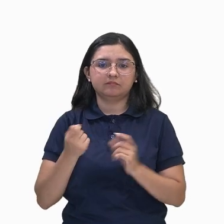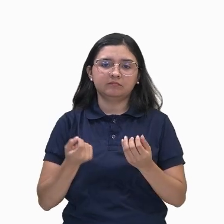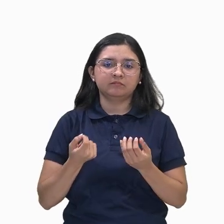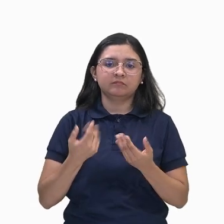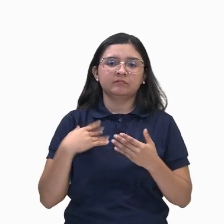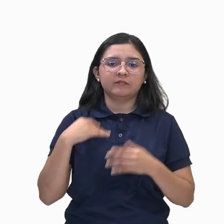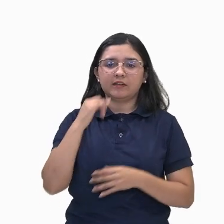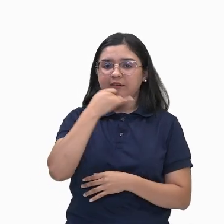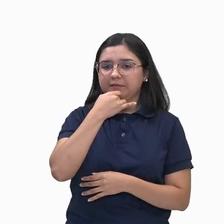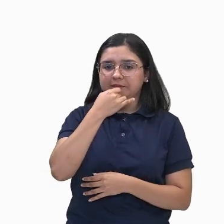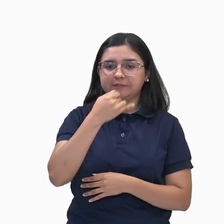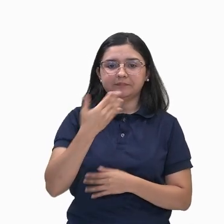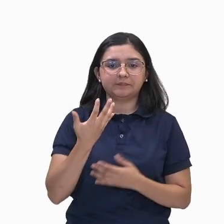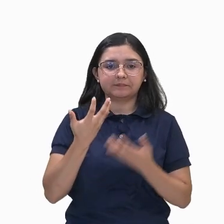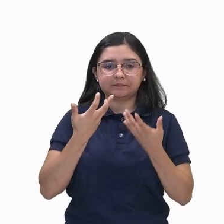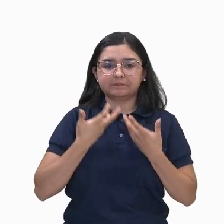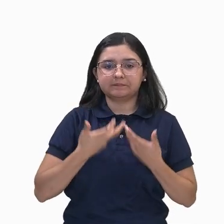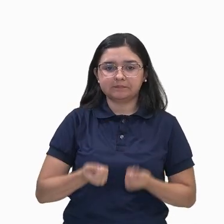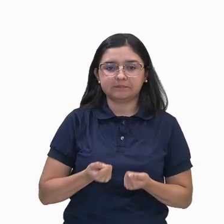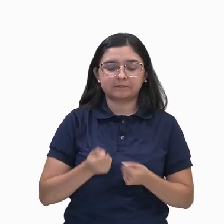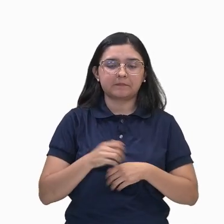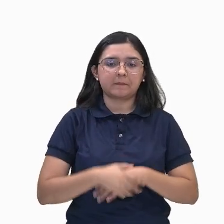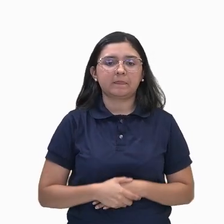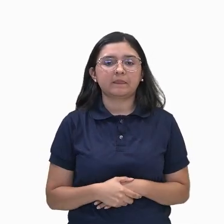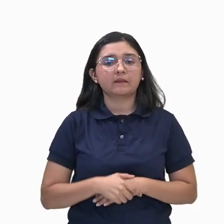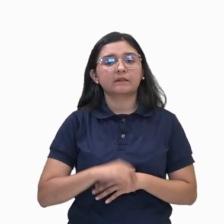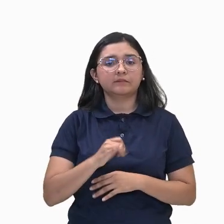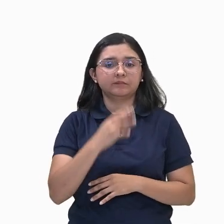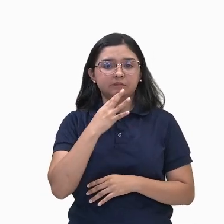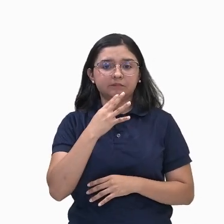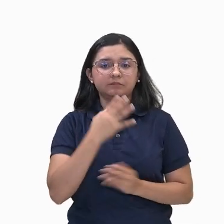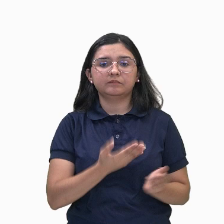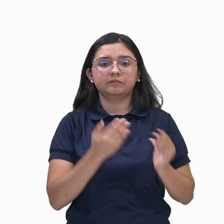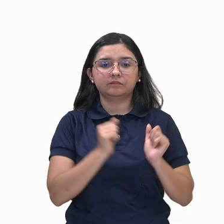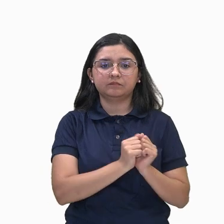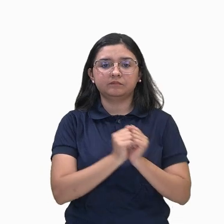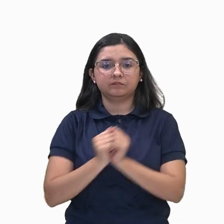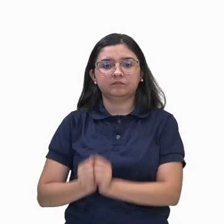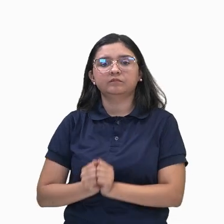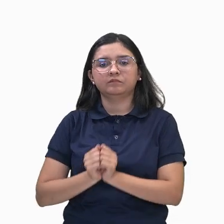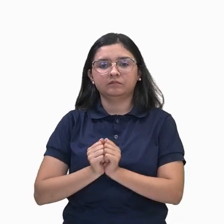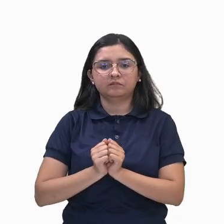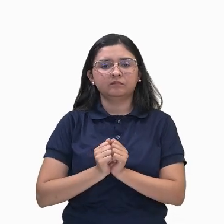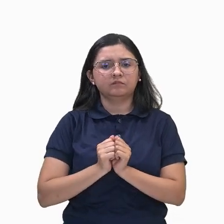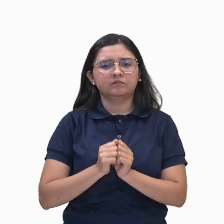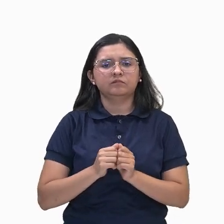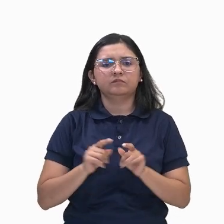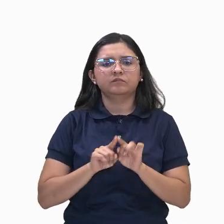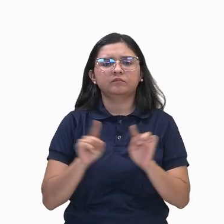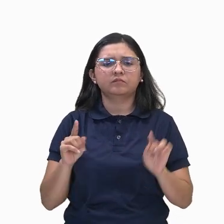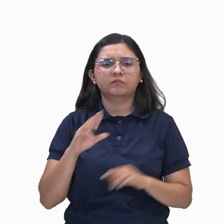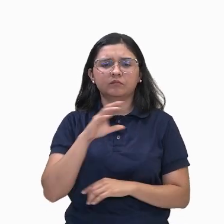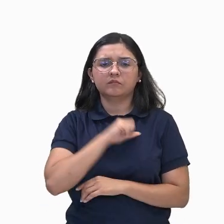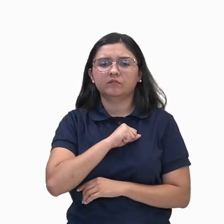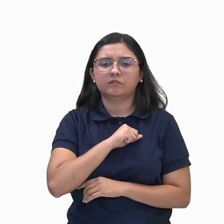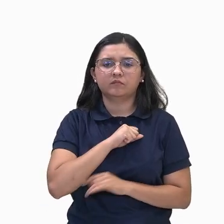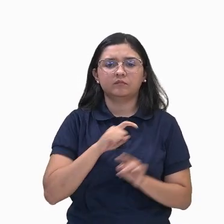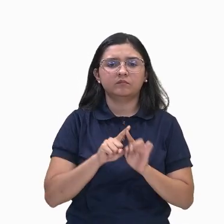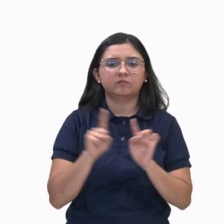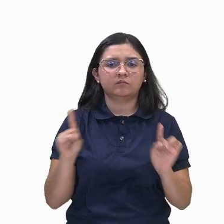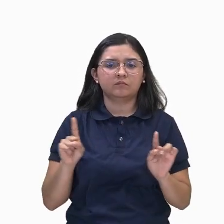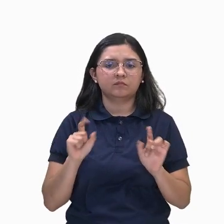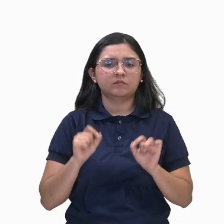quereis conhecer, vinde comigo. Vereis a formosura que eu adoro, mas não, tanto não sou